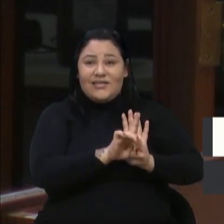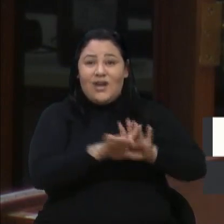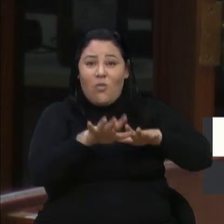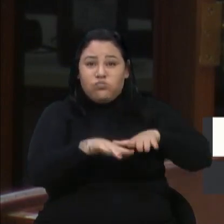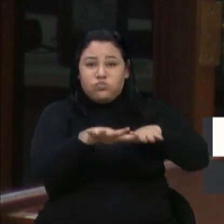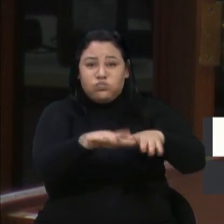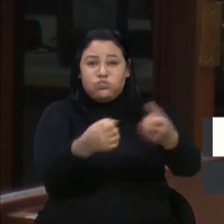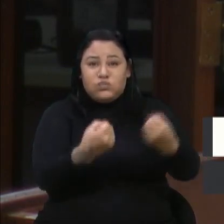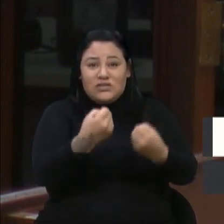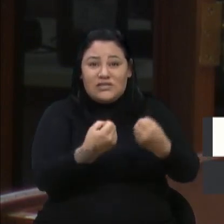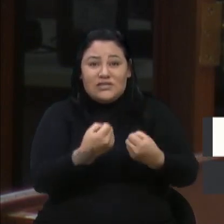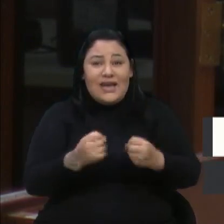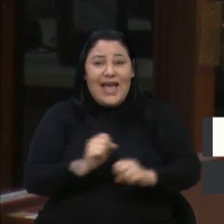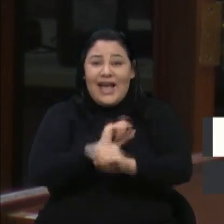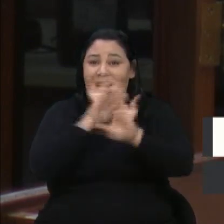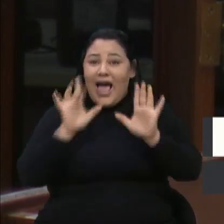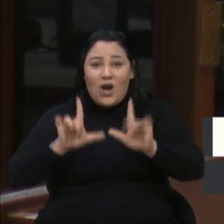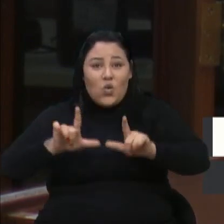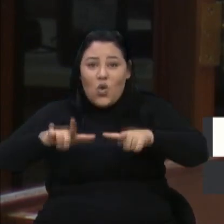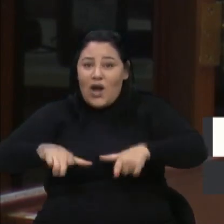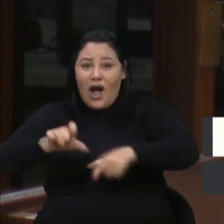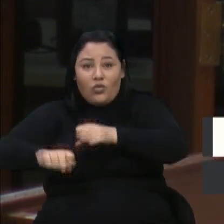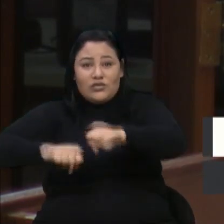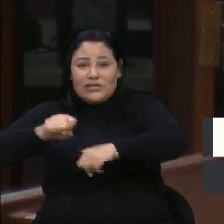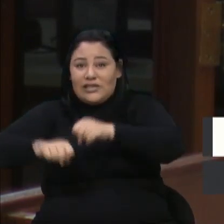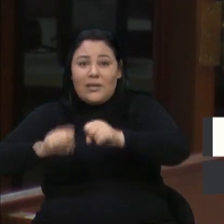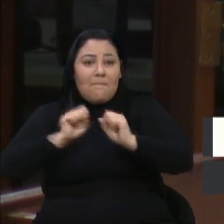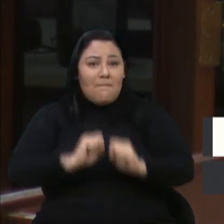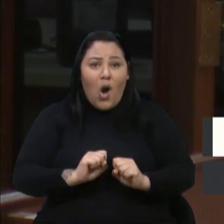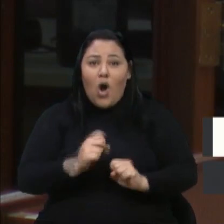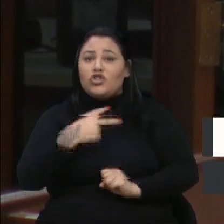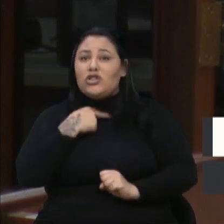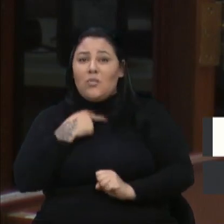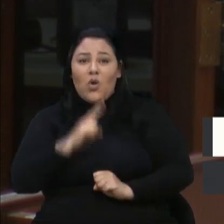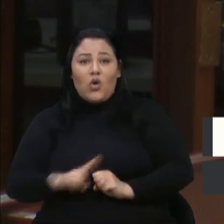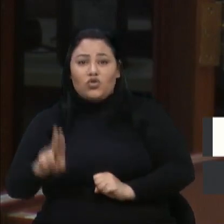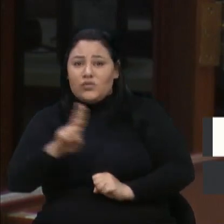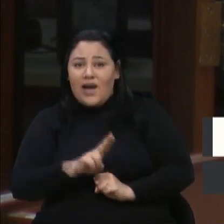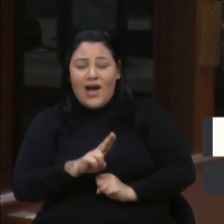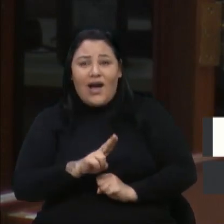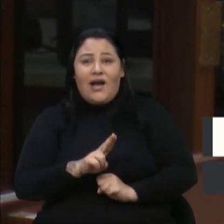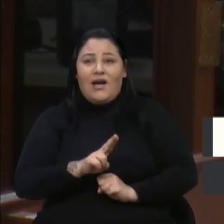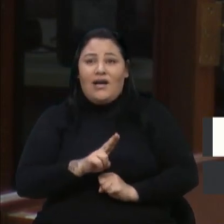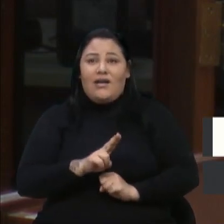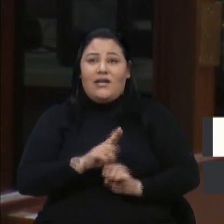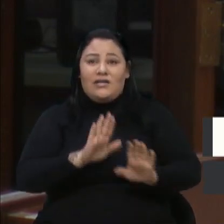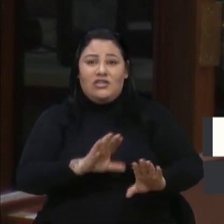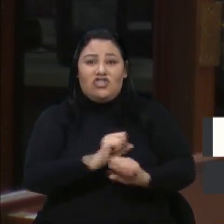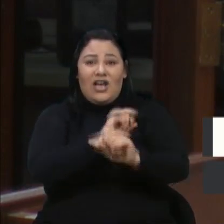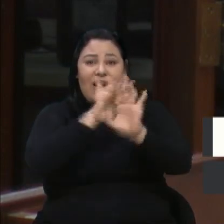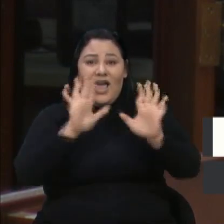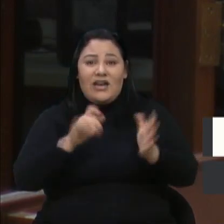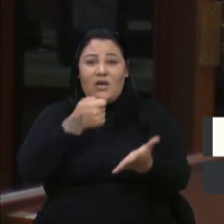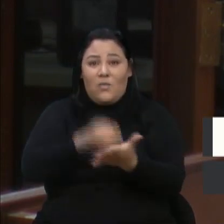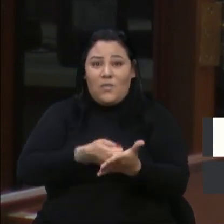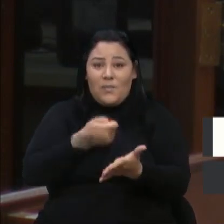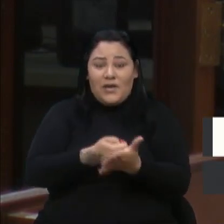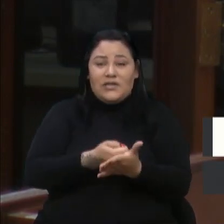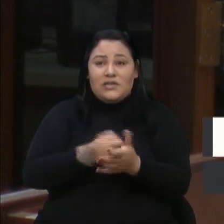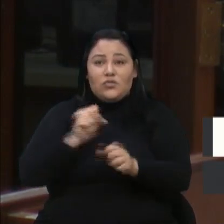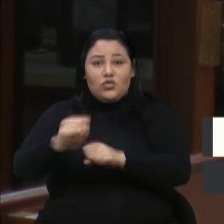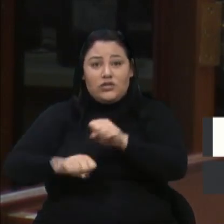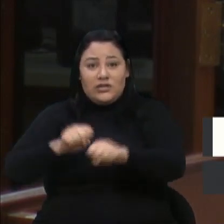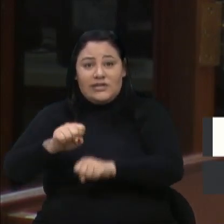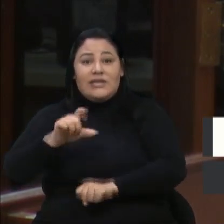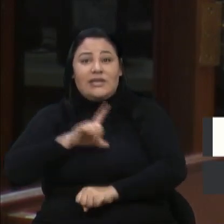os locais em que os ciclistas devem transitar. É muito claro também nas obrigações que os ciclistas têm,